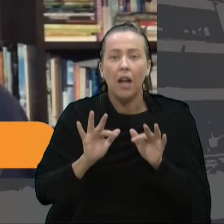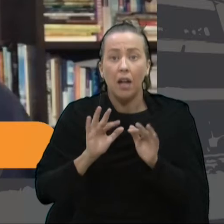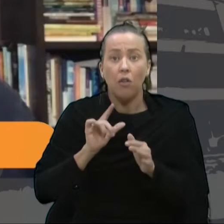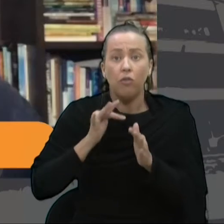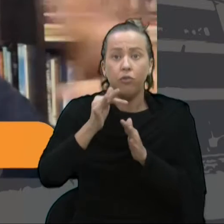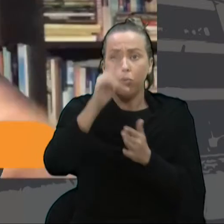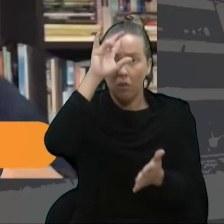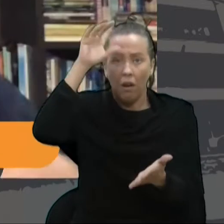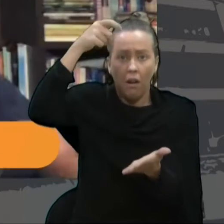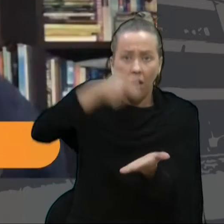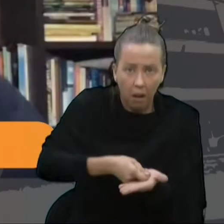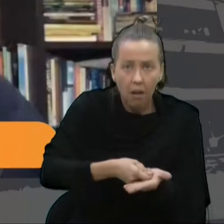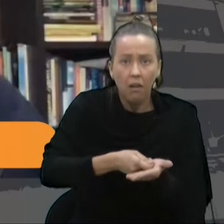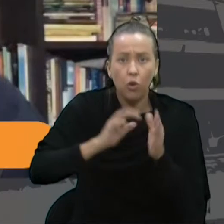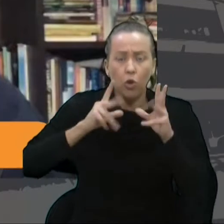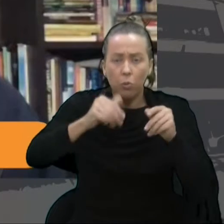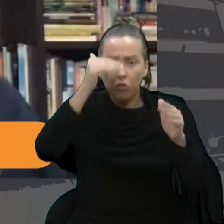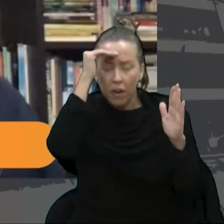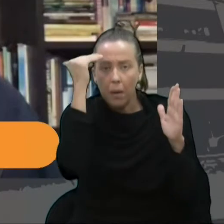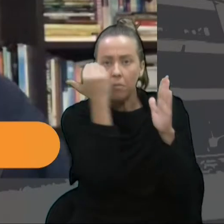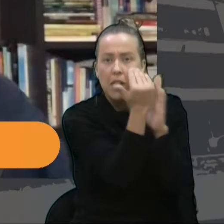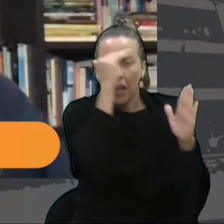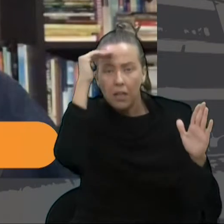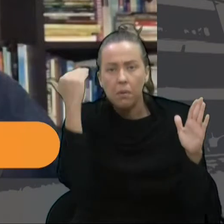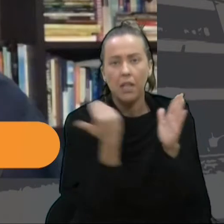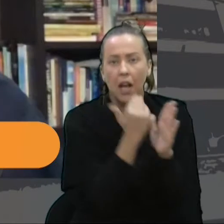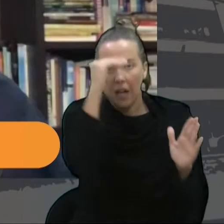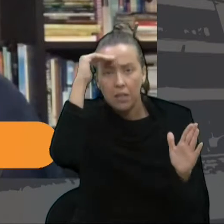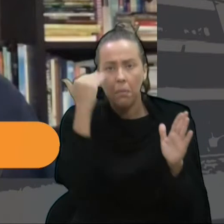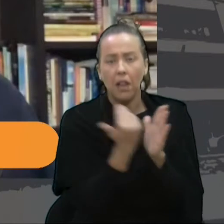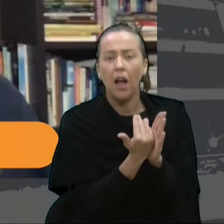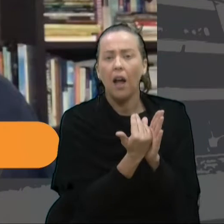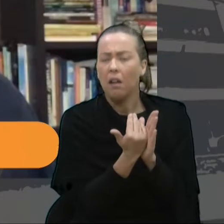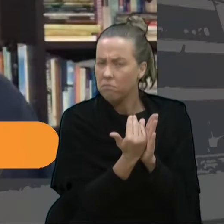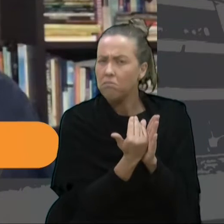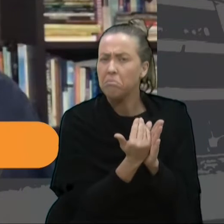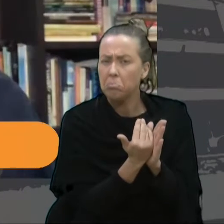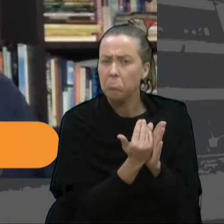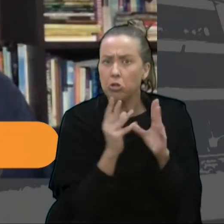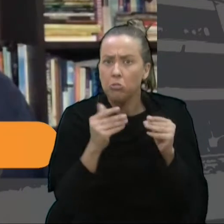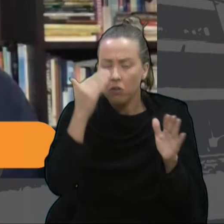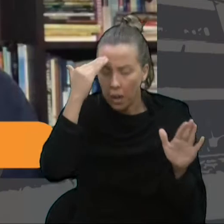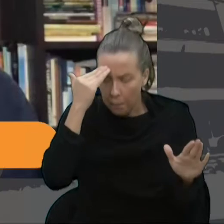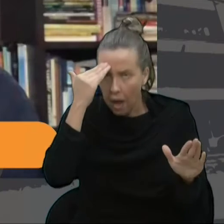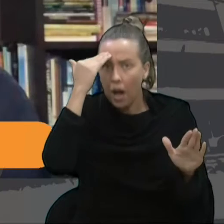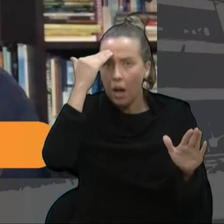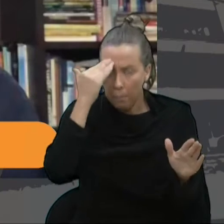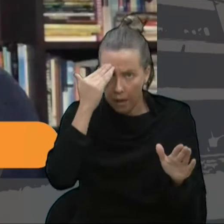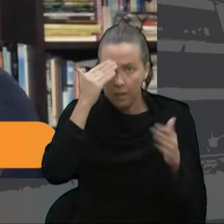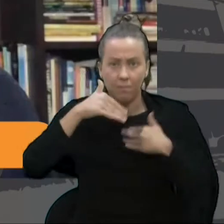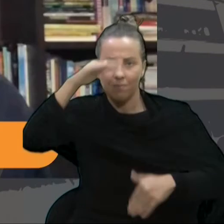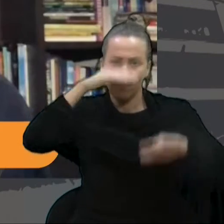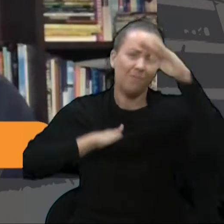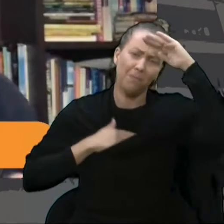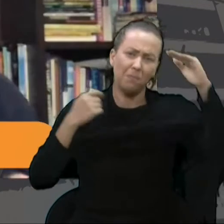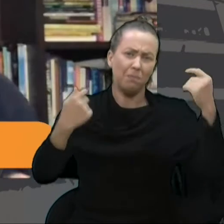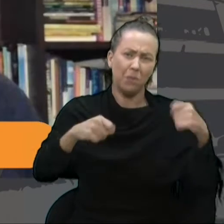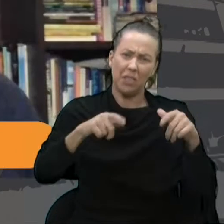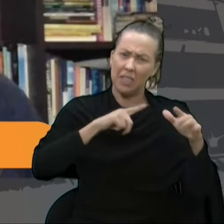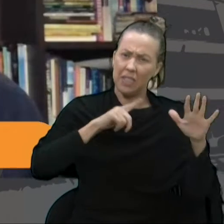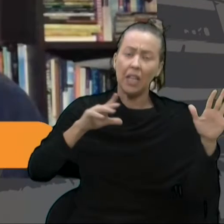totalitário em que as pessoas vão obedecer, todo mundo vai obedecer, né? Eu acho que tem as